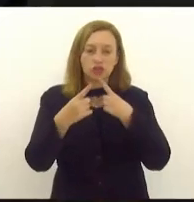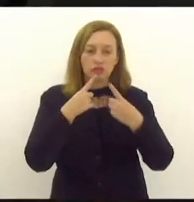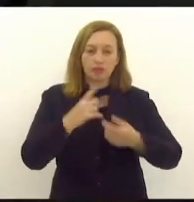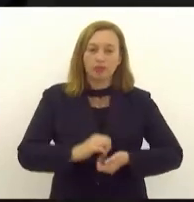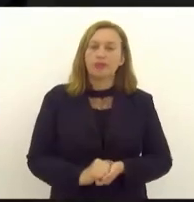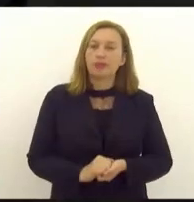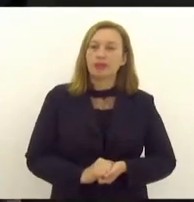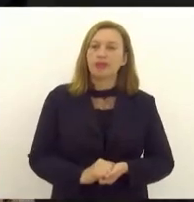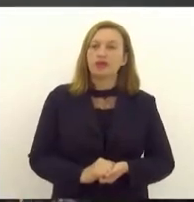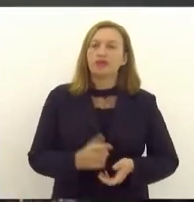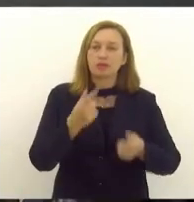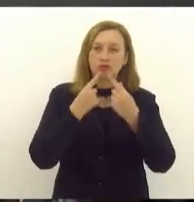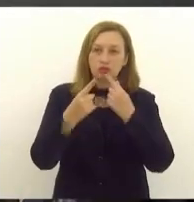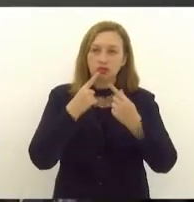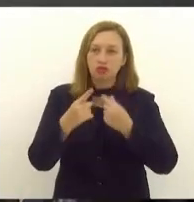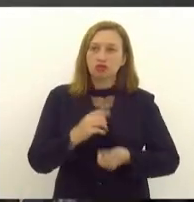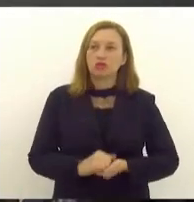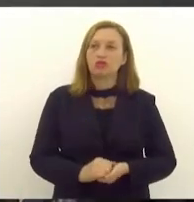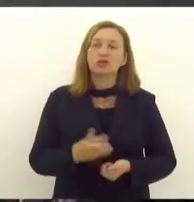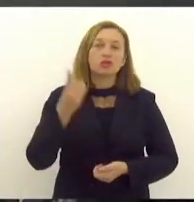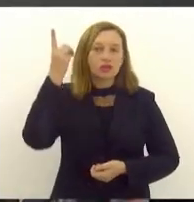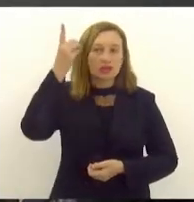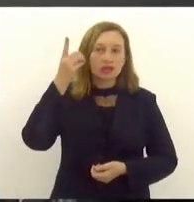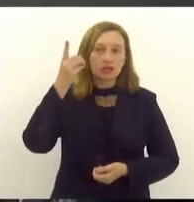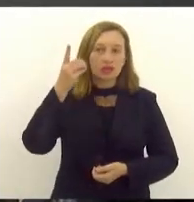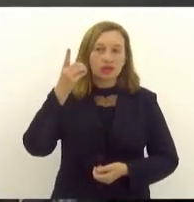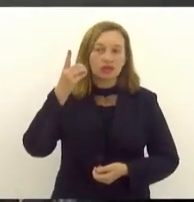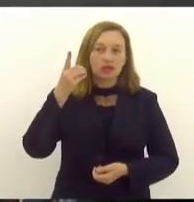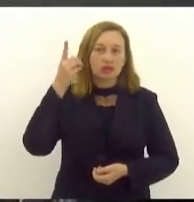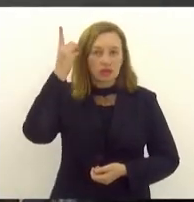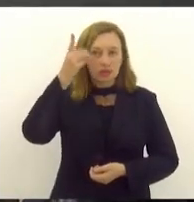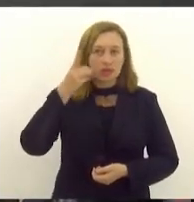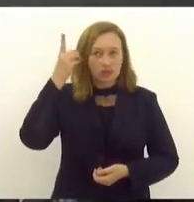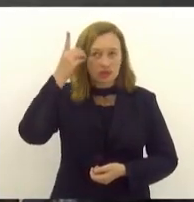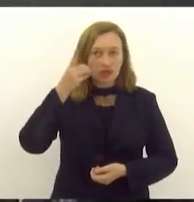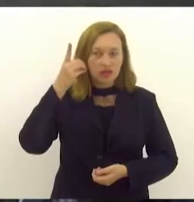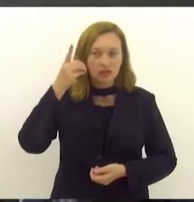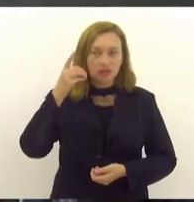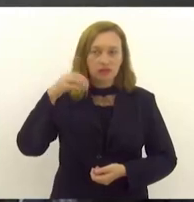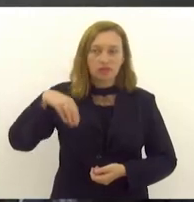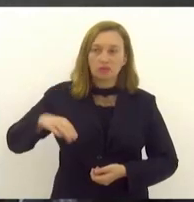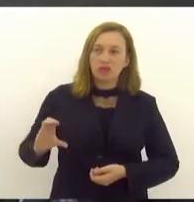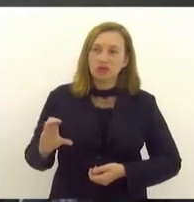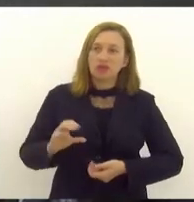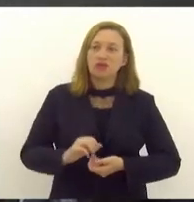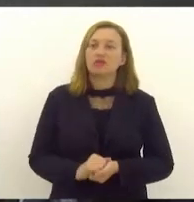para discutir nosso decano deputado Carlos